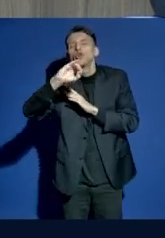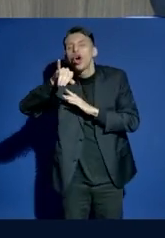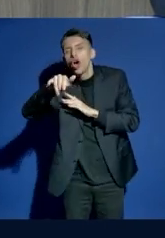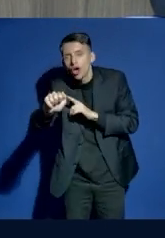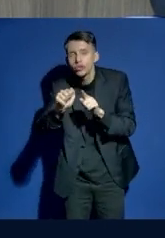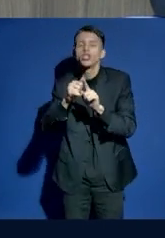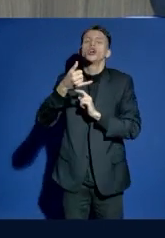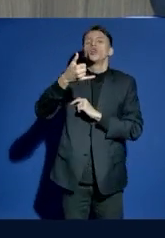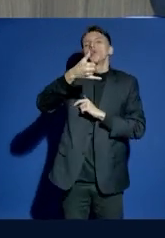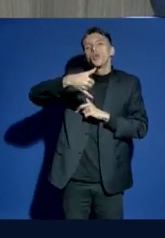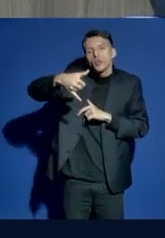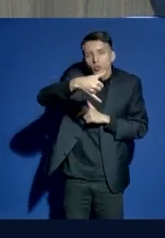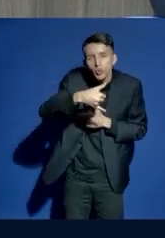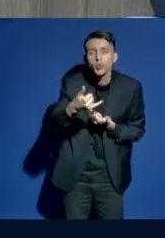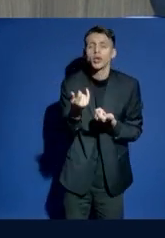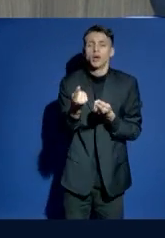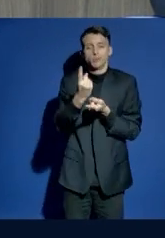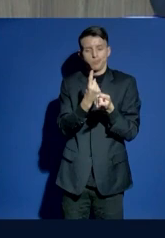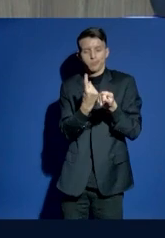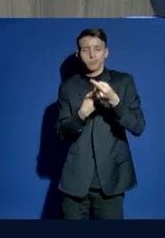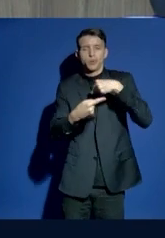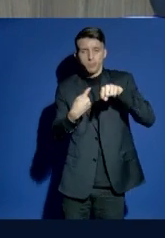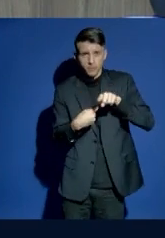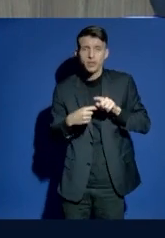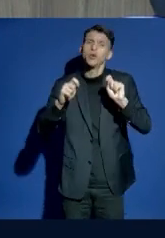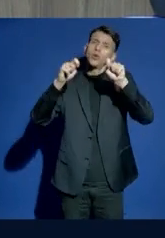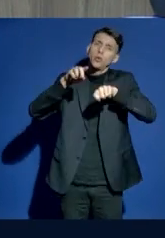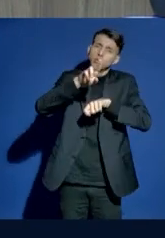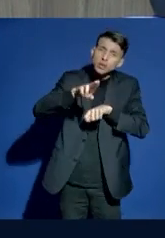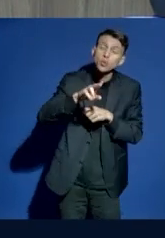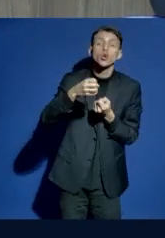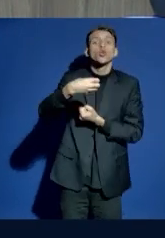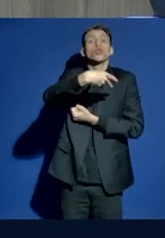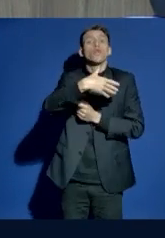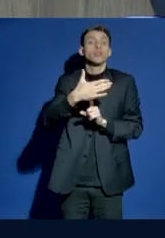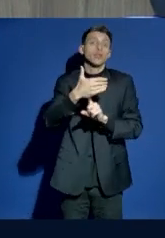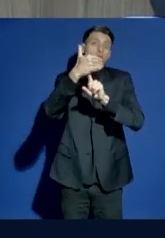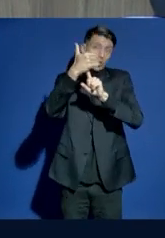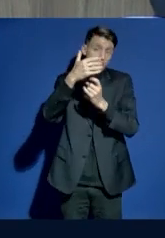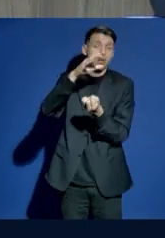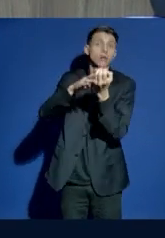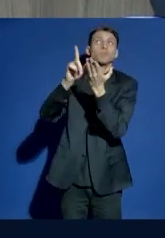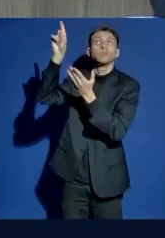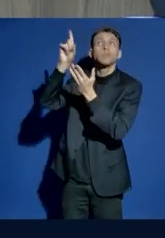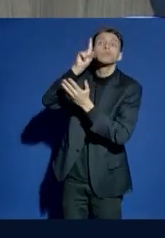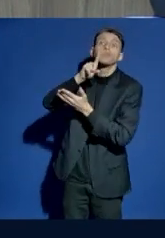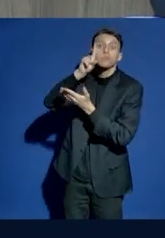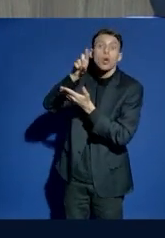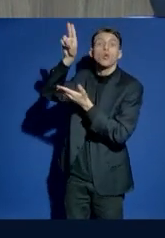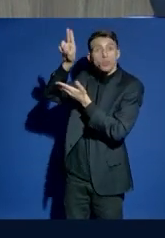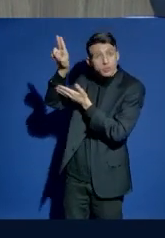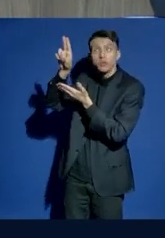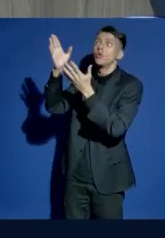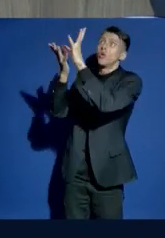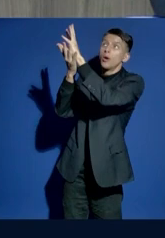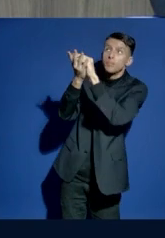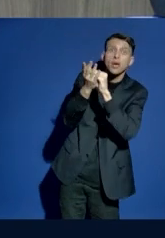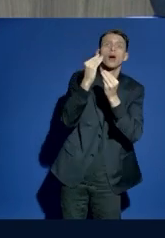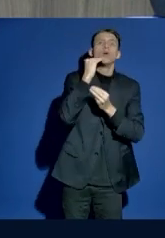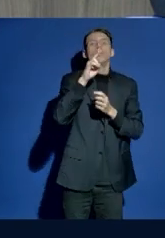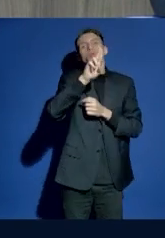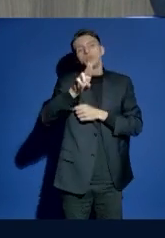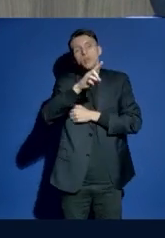os óleos reciclados, e também agora com essa nova tecnologia que está sendo desenvolvida nos Estados Unidos, de utilizar o etanol, né?